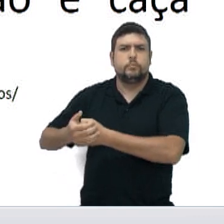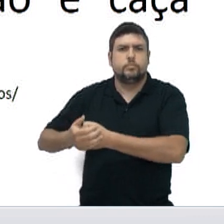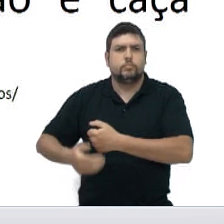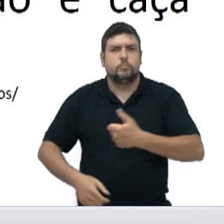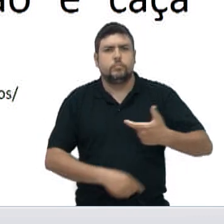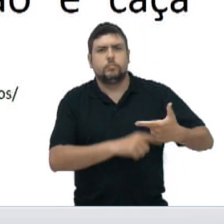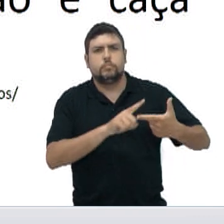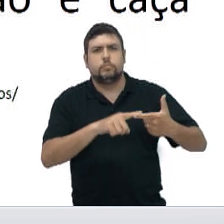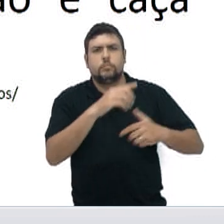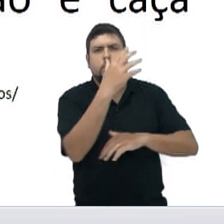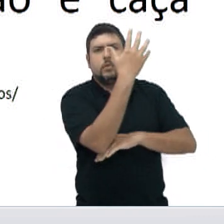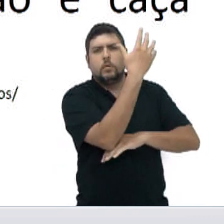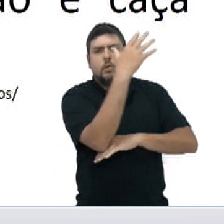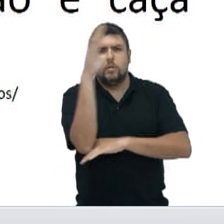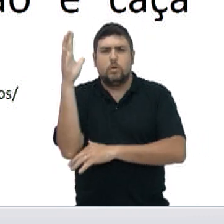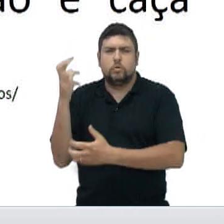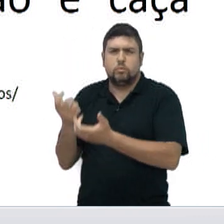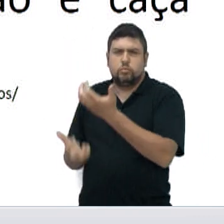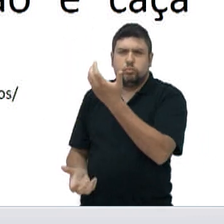queimadas,